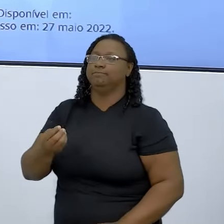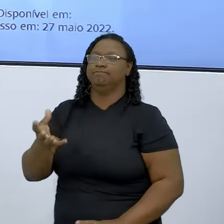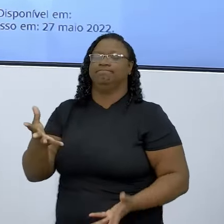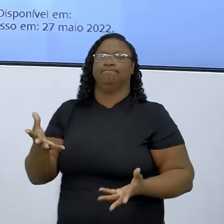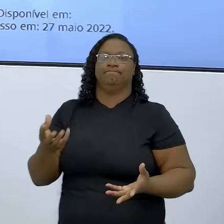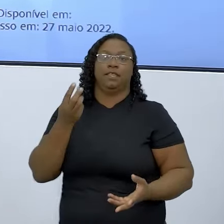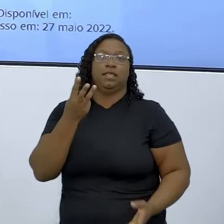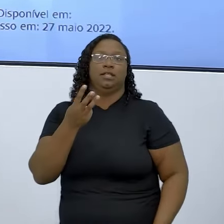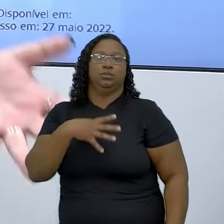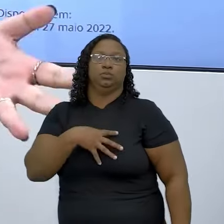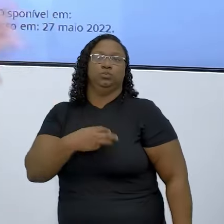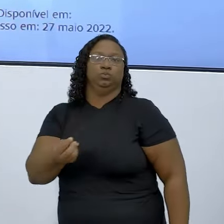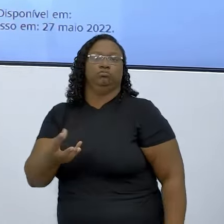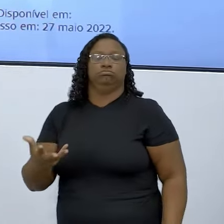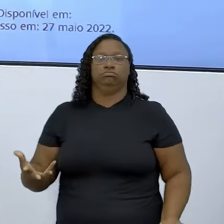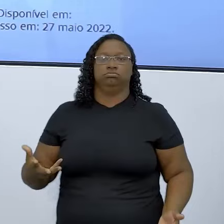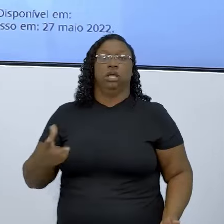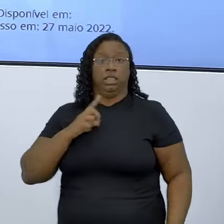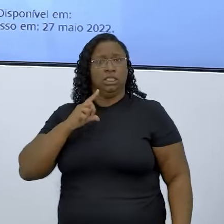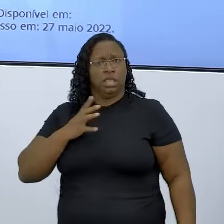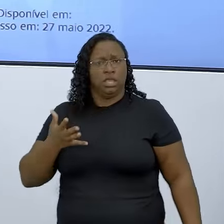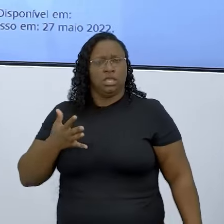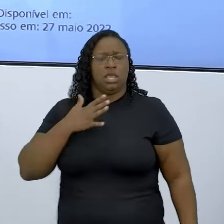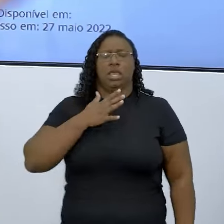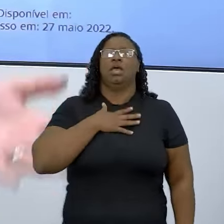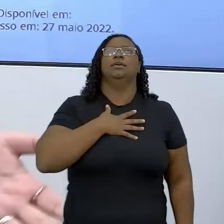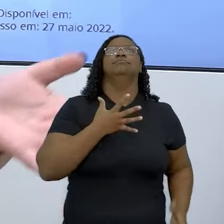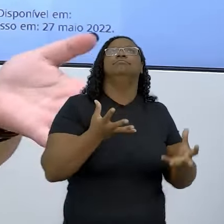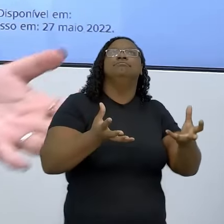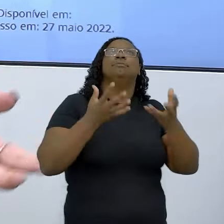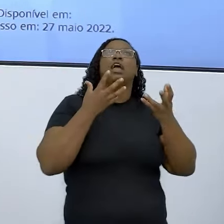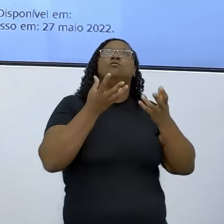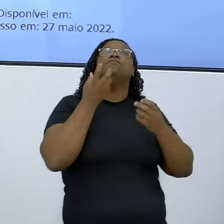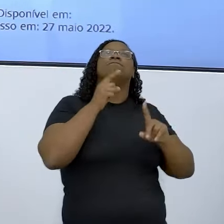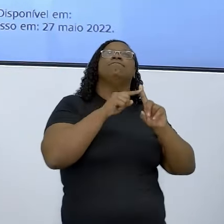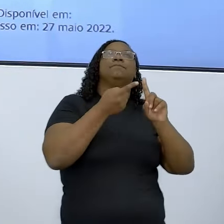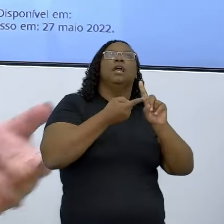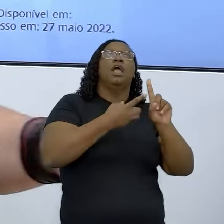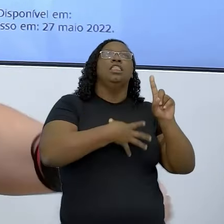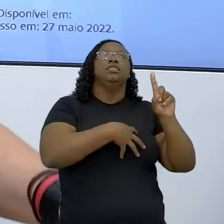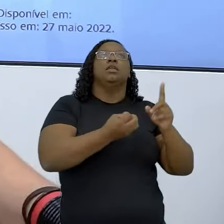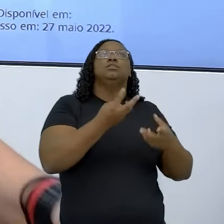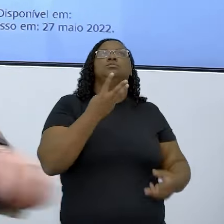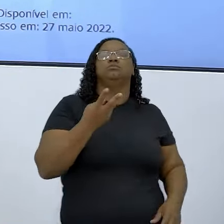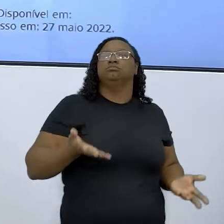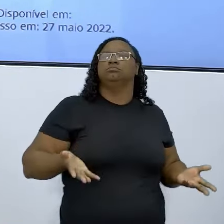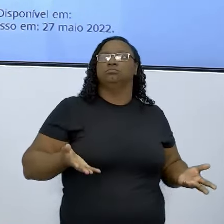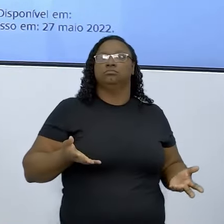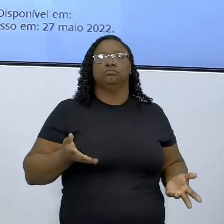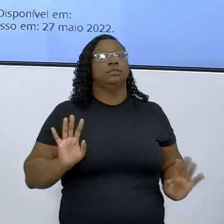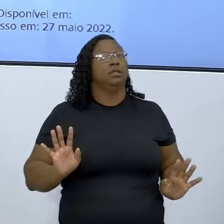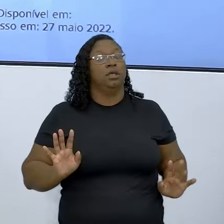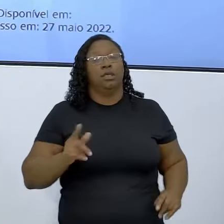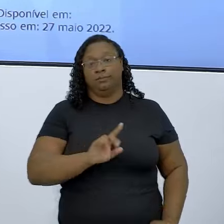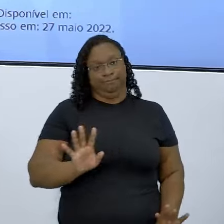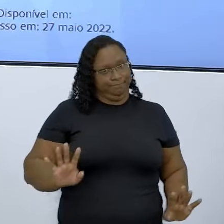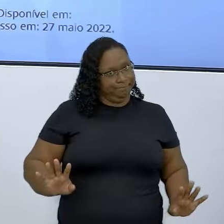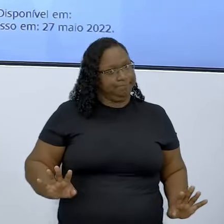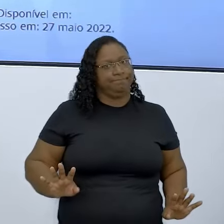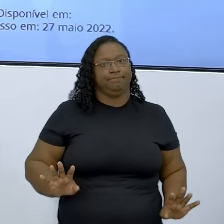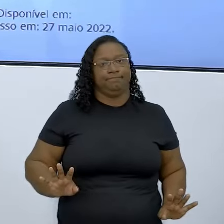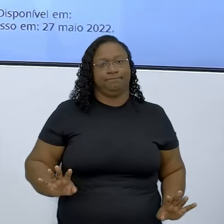trigêmeos. Existe gente que teve, por que eu não vou ter? Porque não é assim que as coisas funcionam, né? E aí,